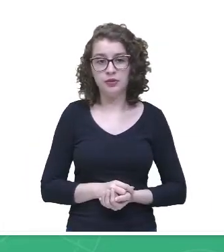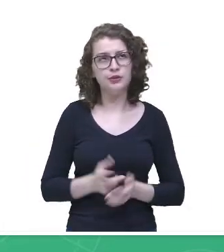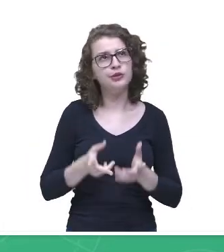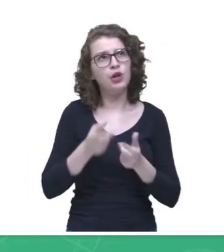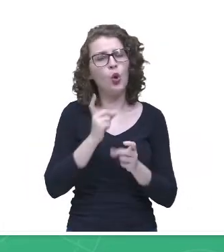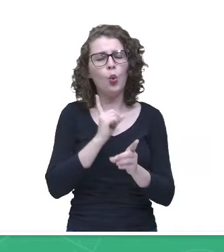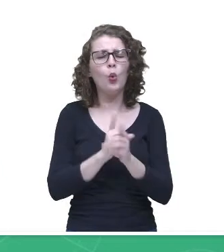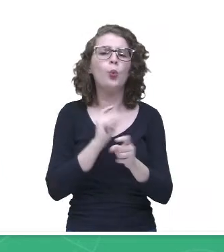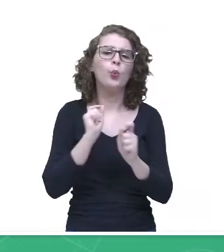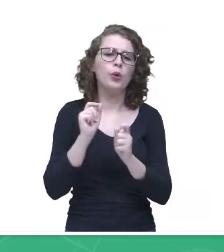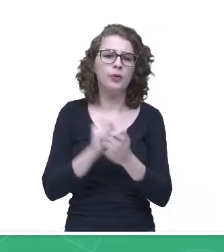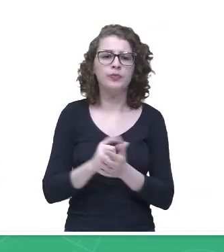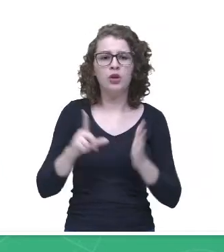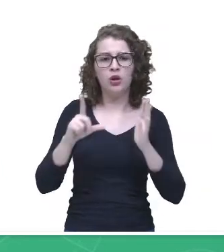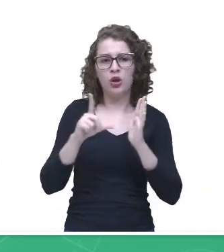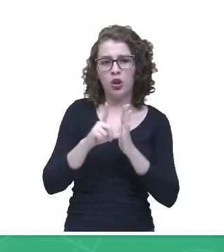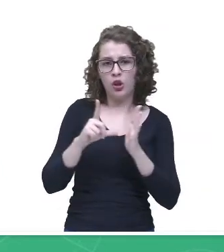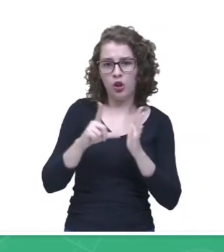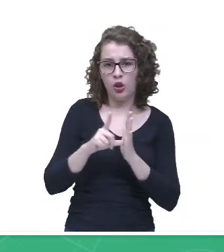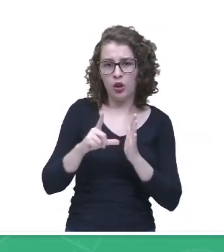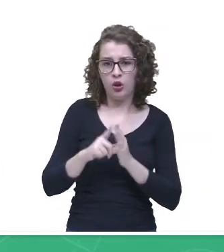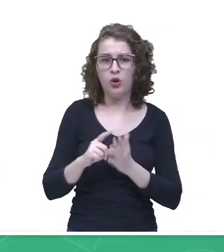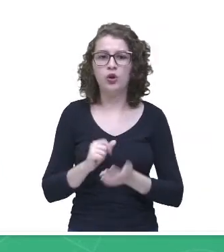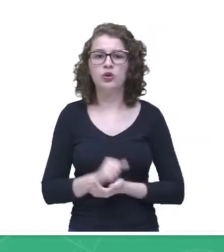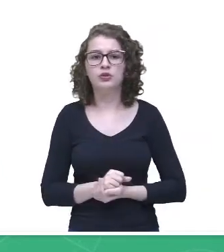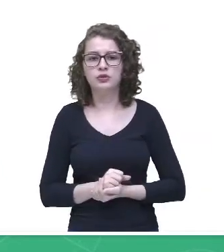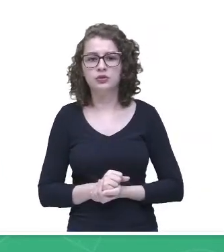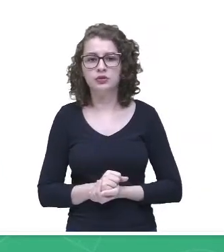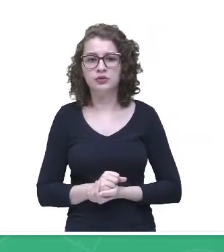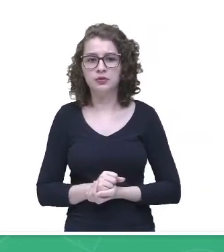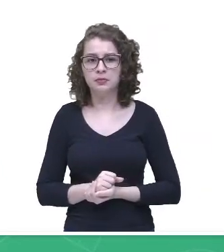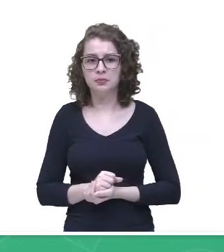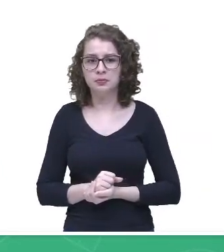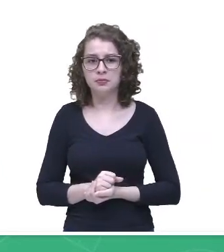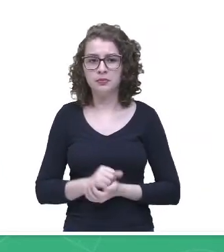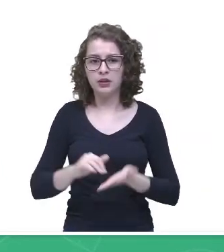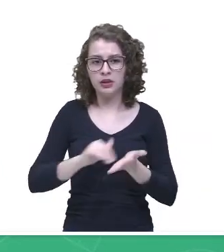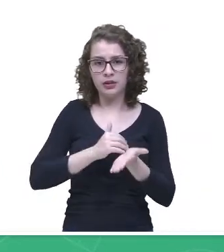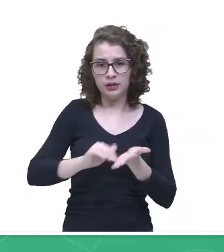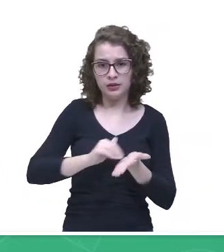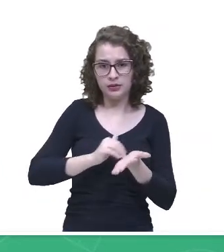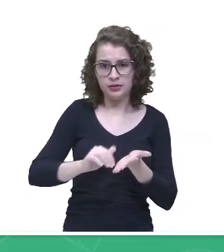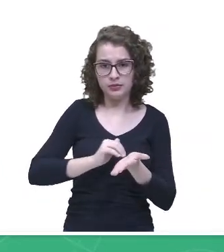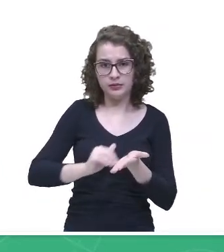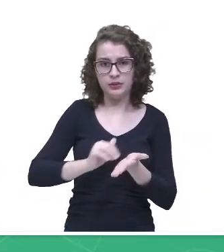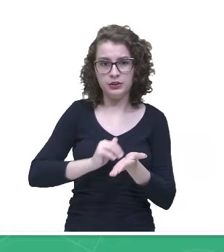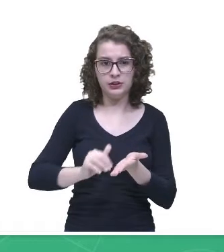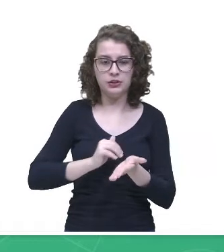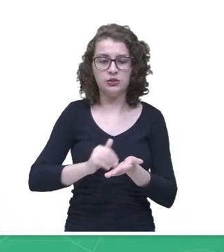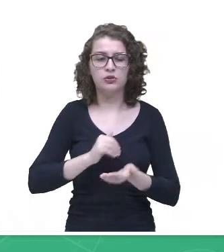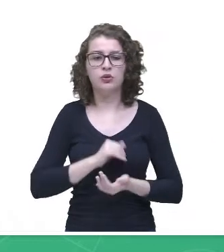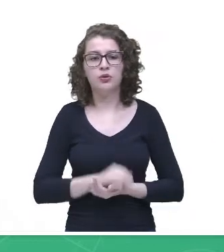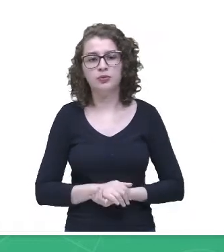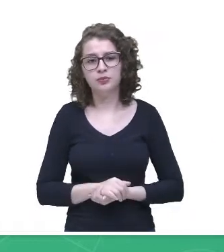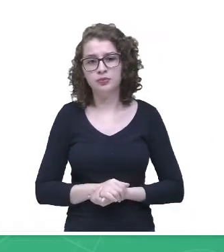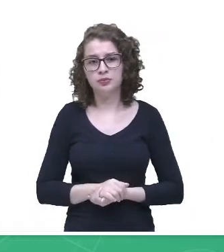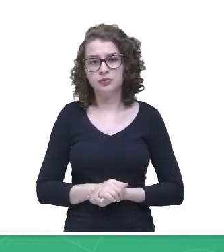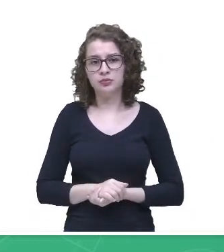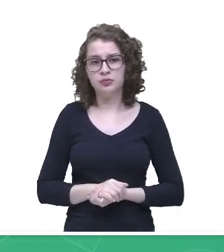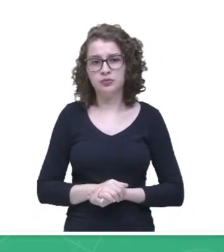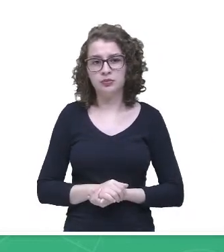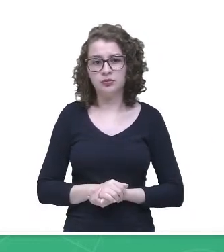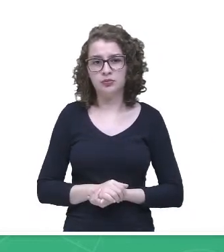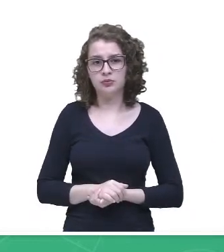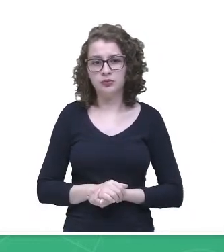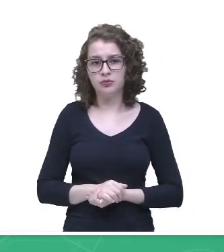encontrar lojas virtuais e lojas físicas. A gente vai encontrar aí, por exemplo, escritórios,